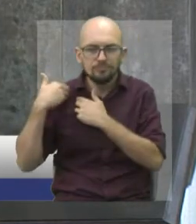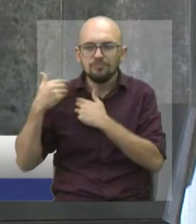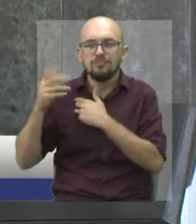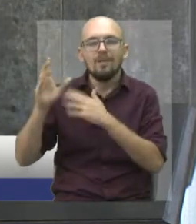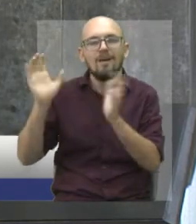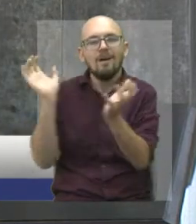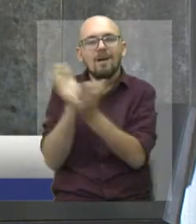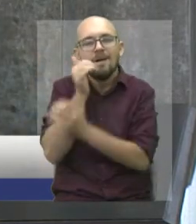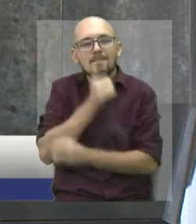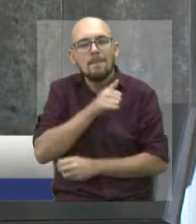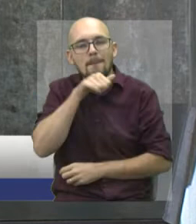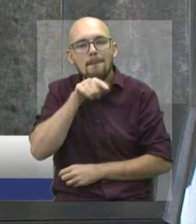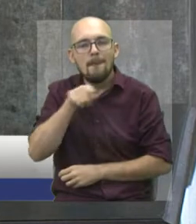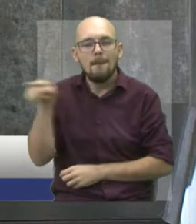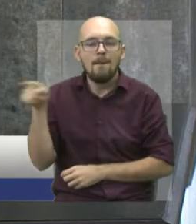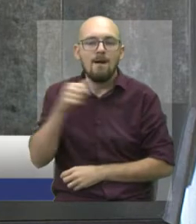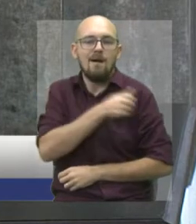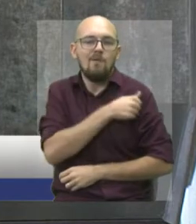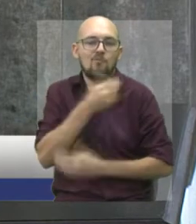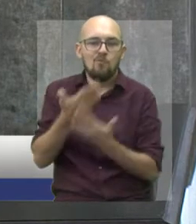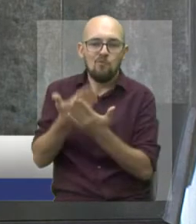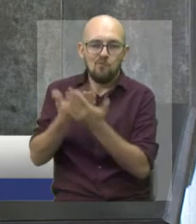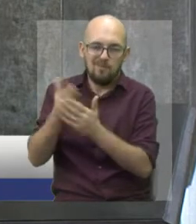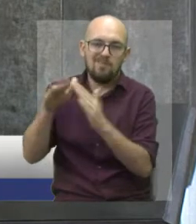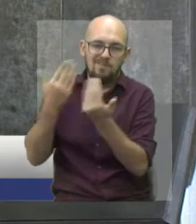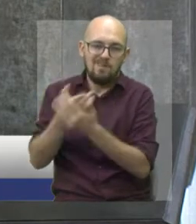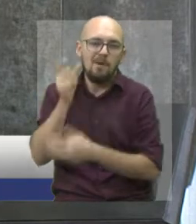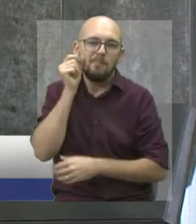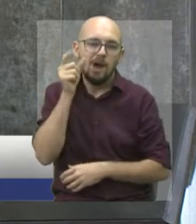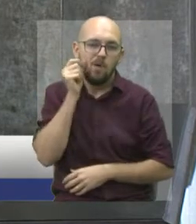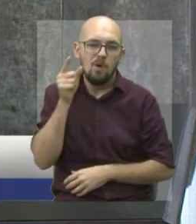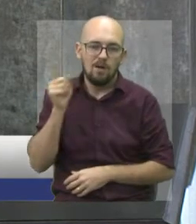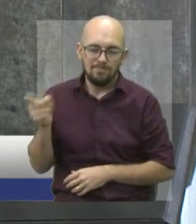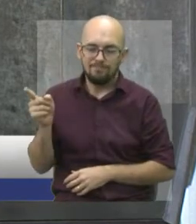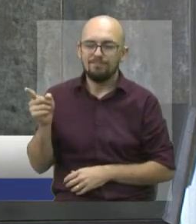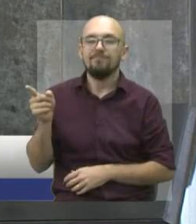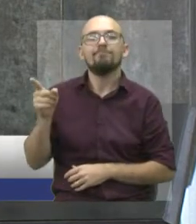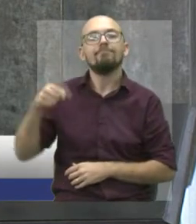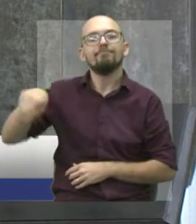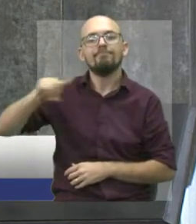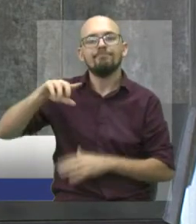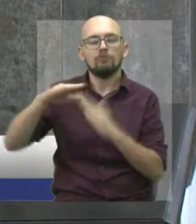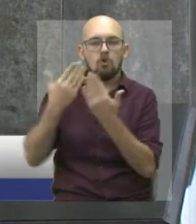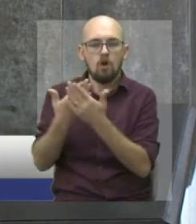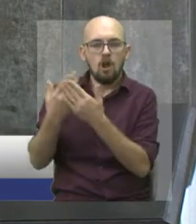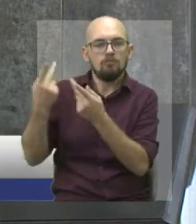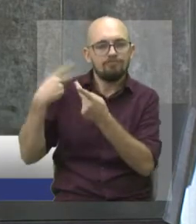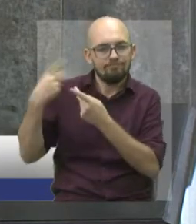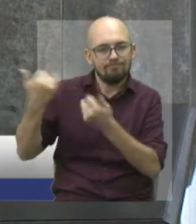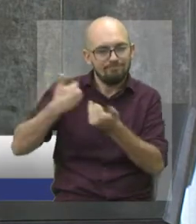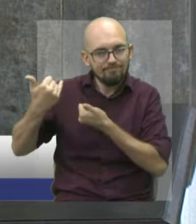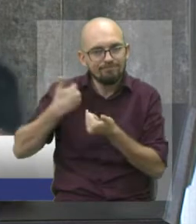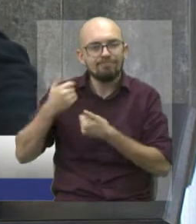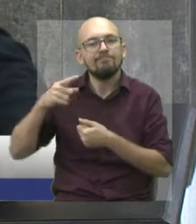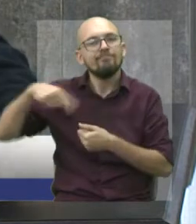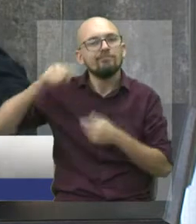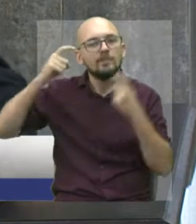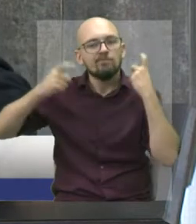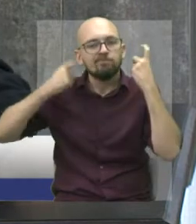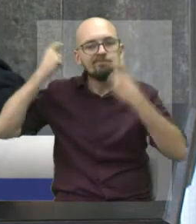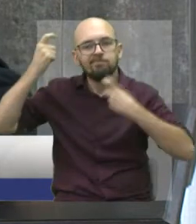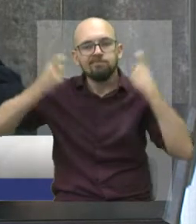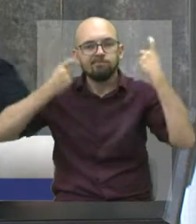mães de alunos e o pessoal da escola, e há uma preocupação muito grande